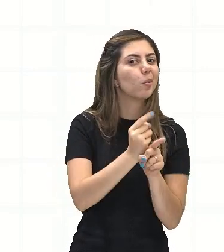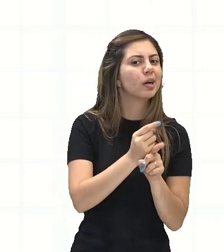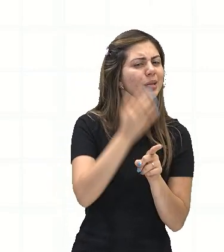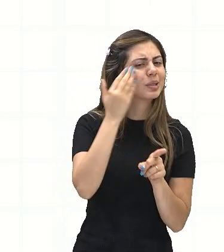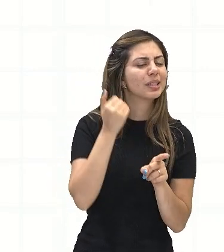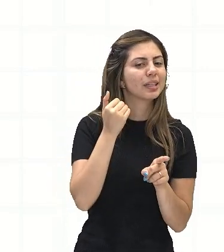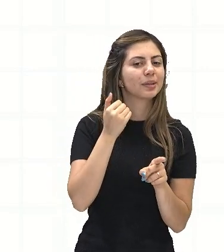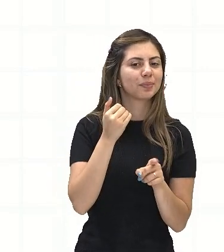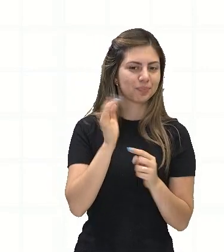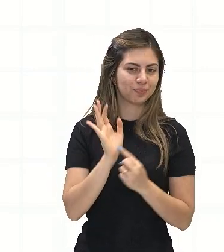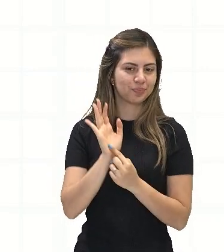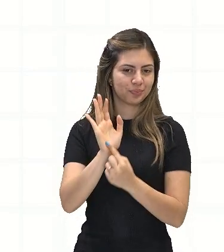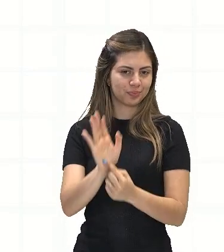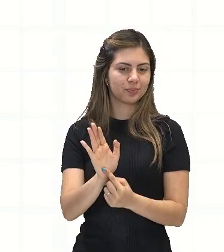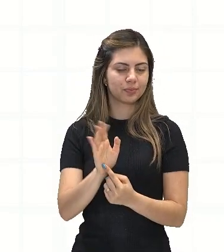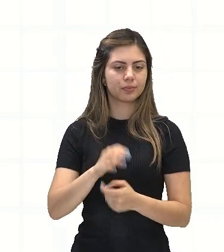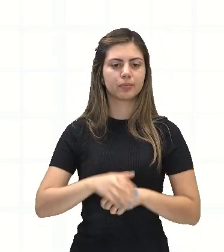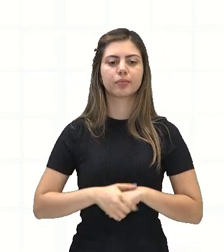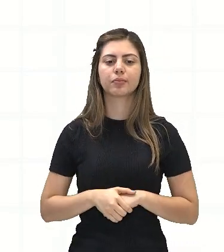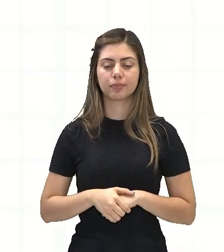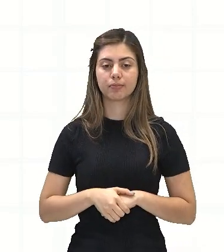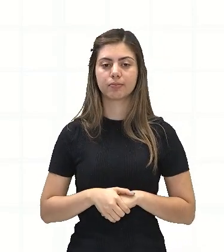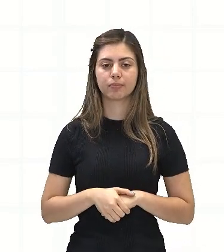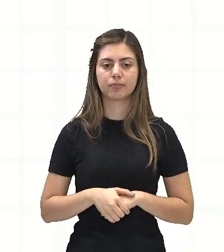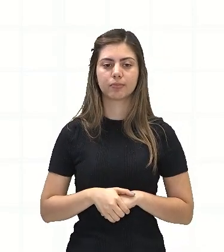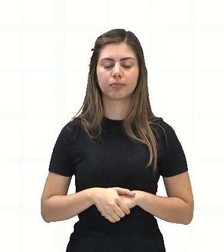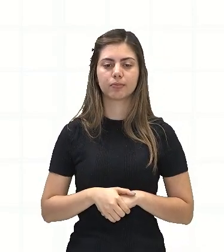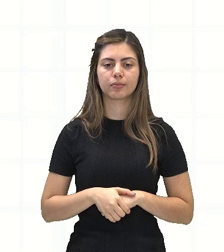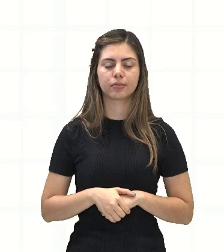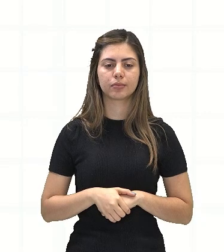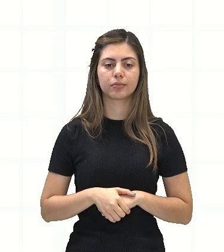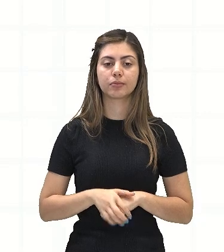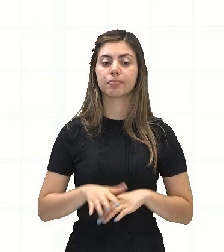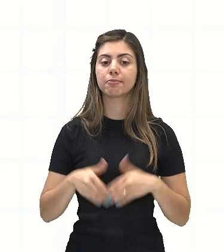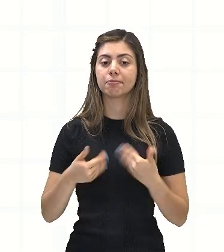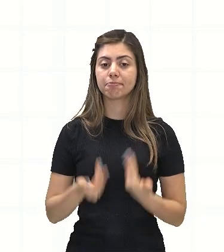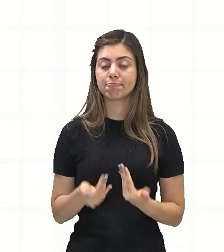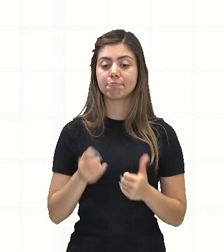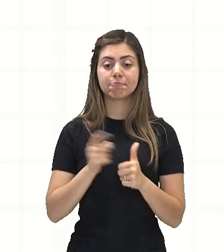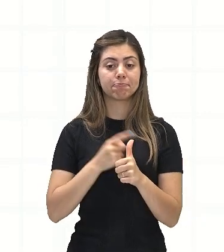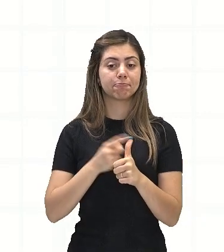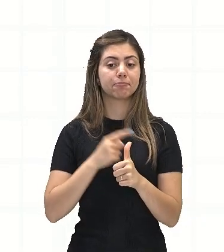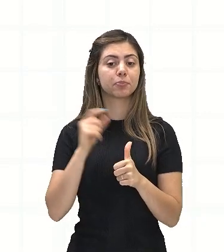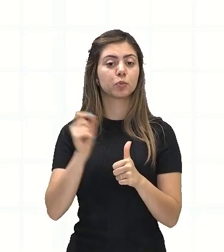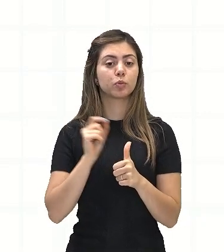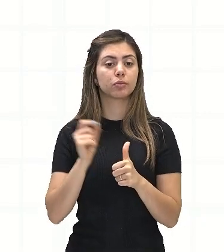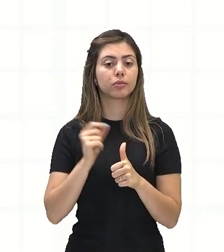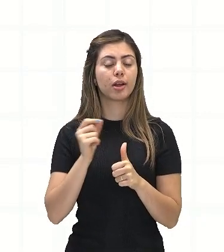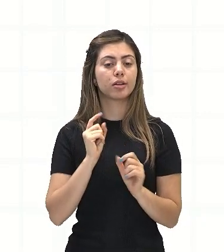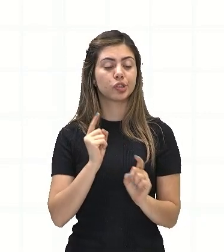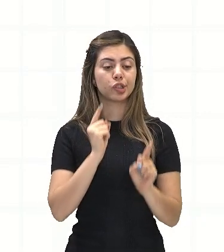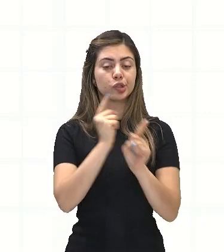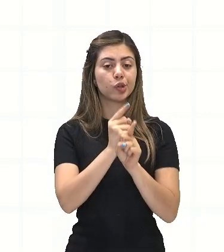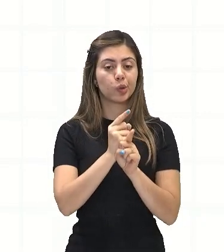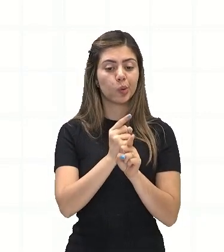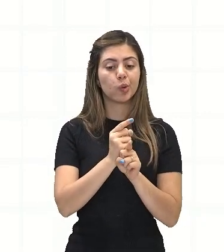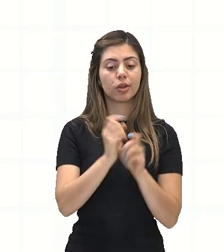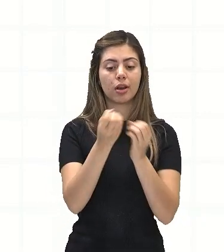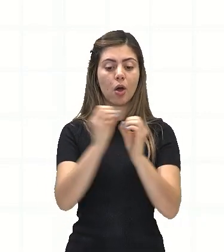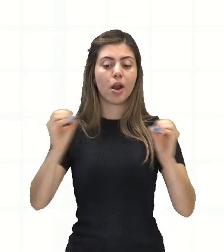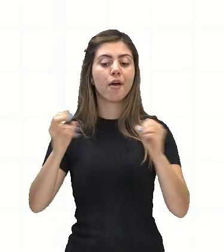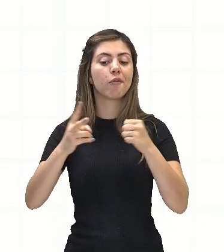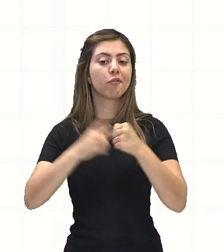Olhem aqui, eu identifiquei da seguinte forma. Eu primeiro identifico qual é o verbo da minha